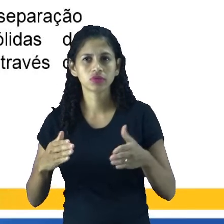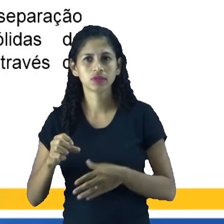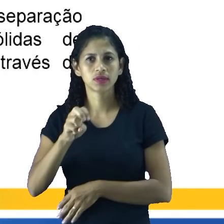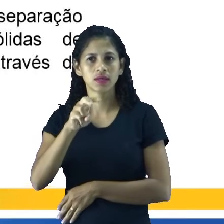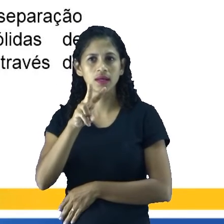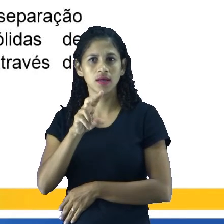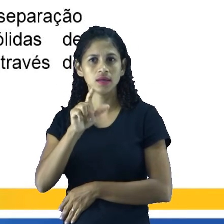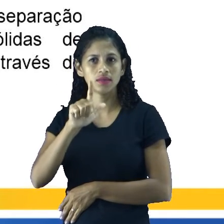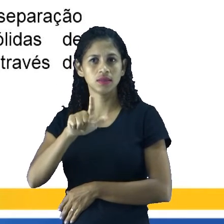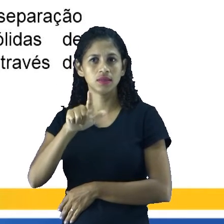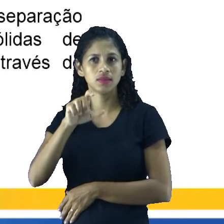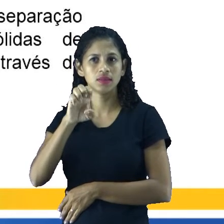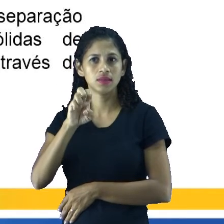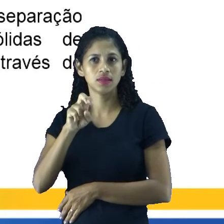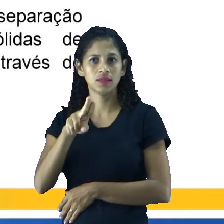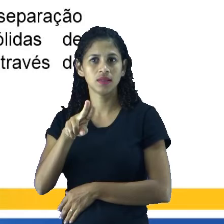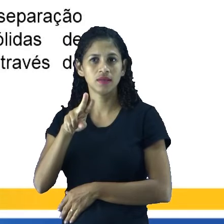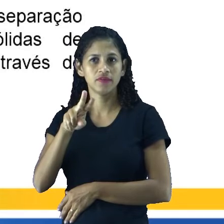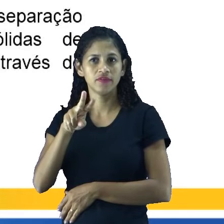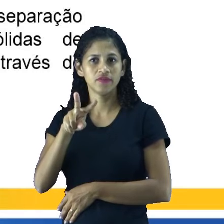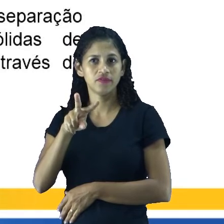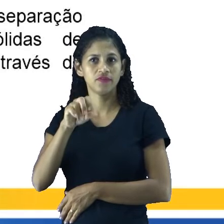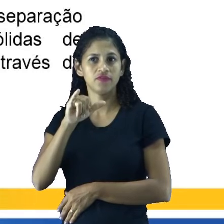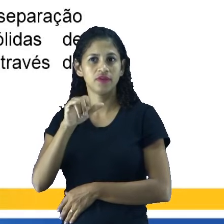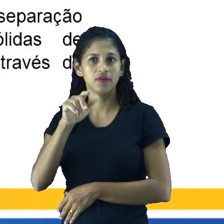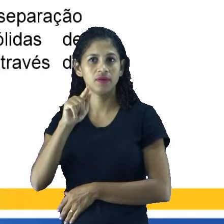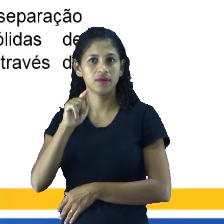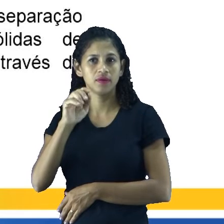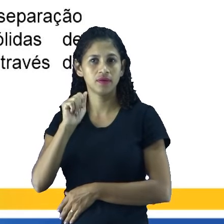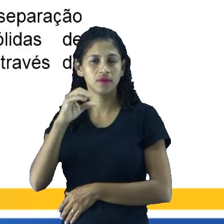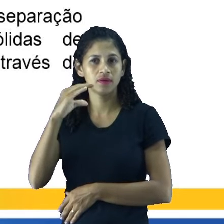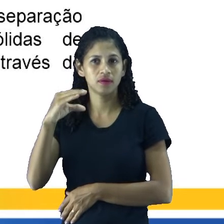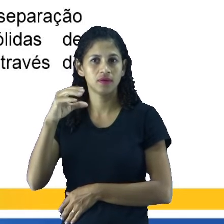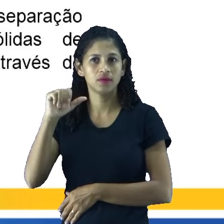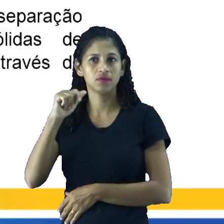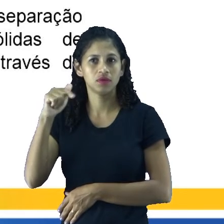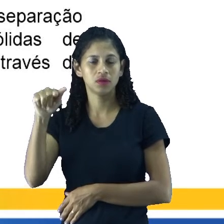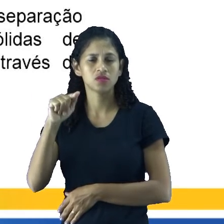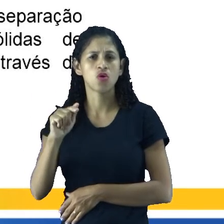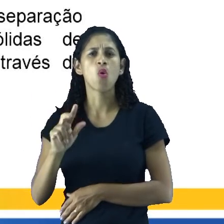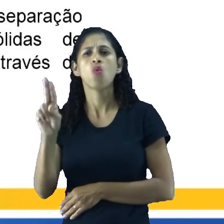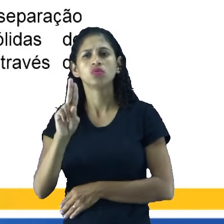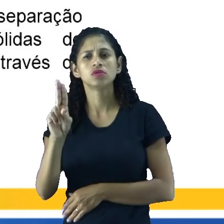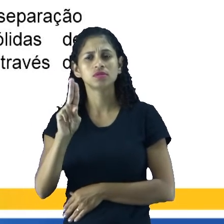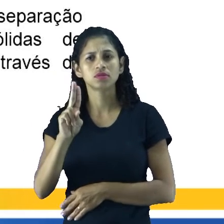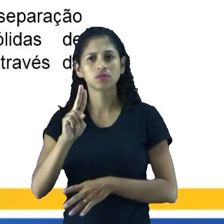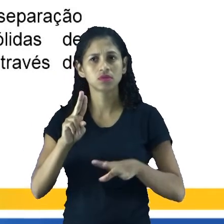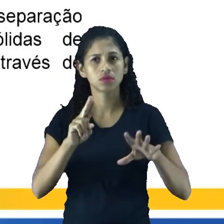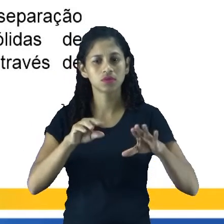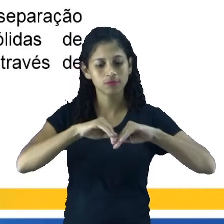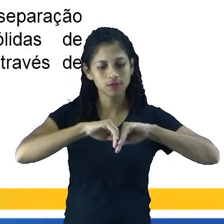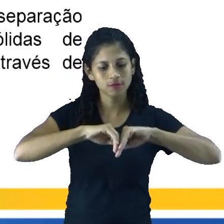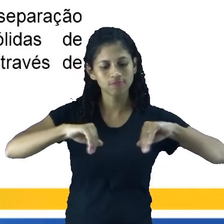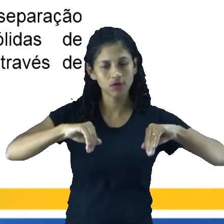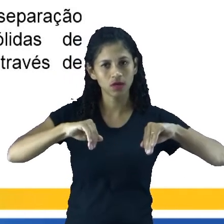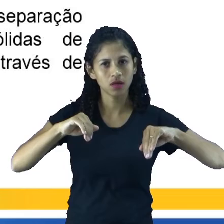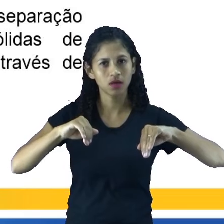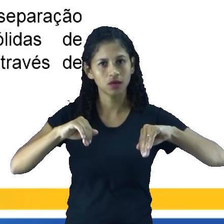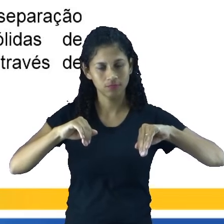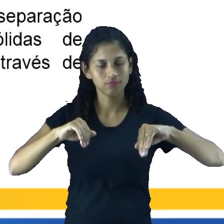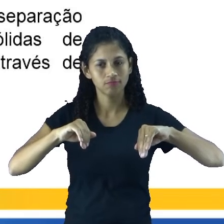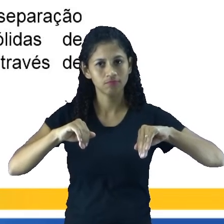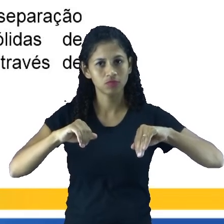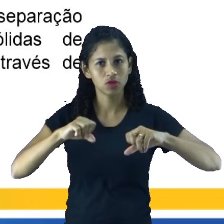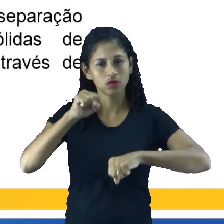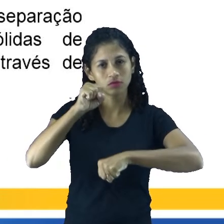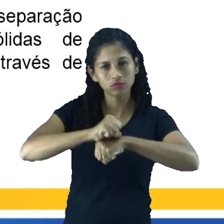peneiração. A levigação, ela é muito utilizada pelos garimpeiros, É a separação aí entre uma